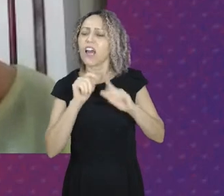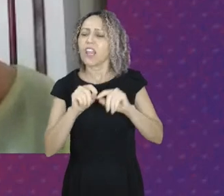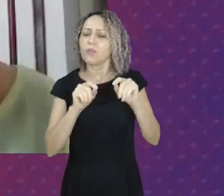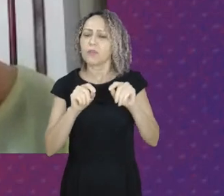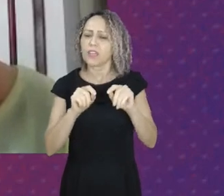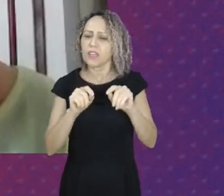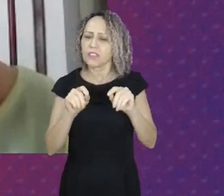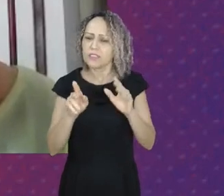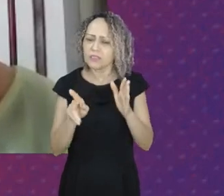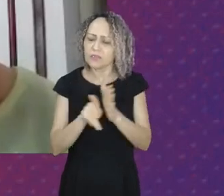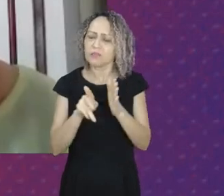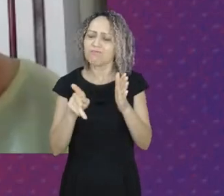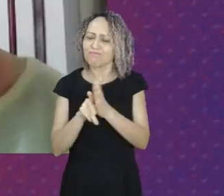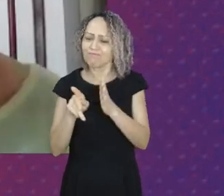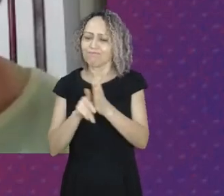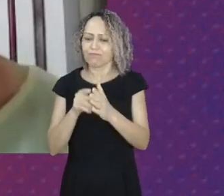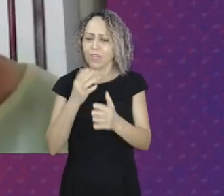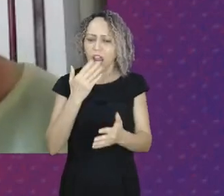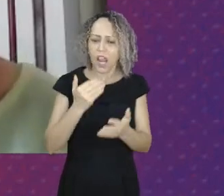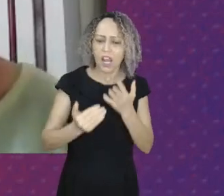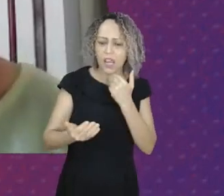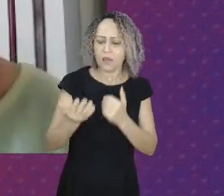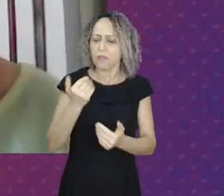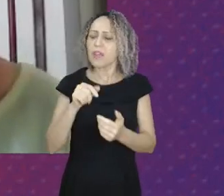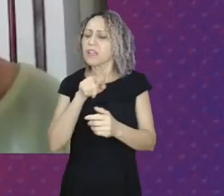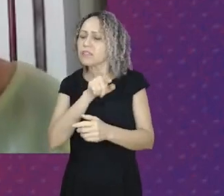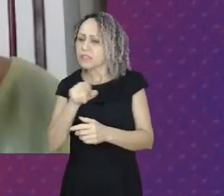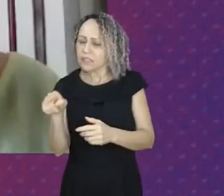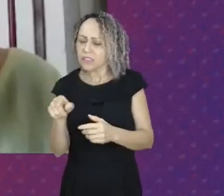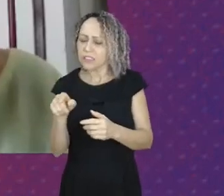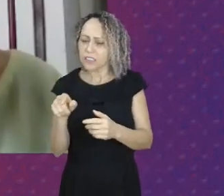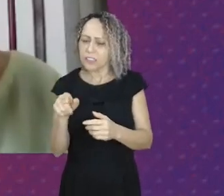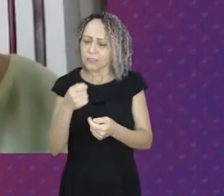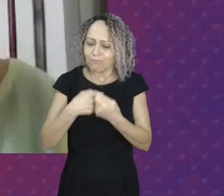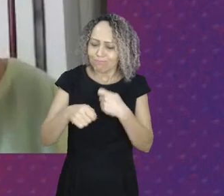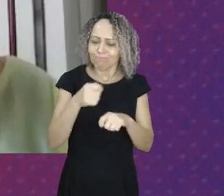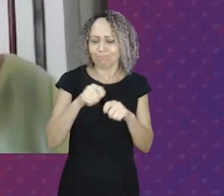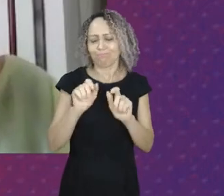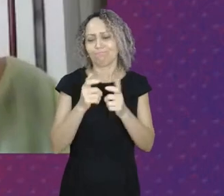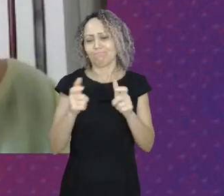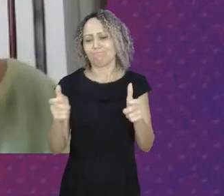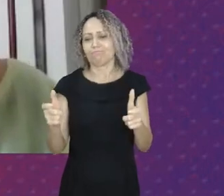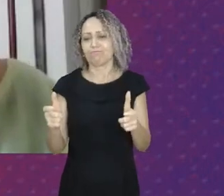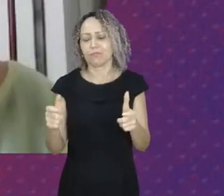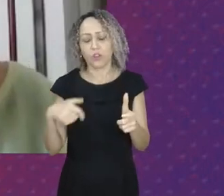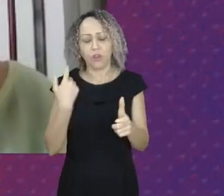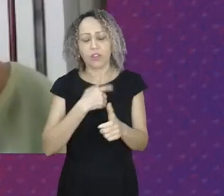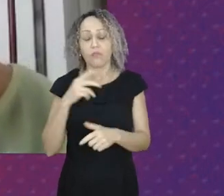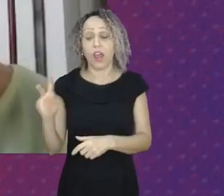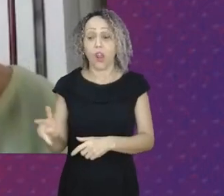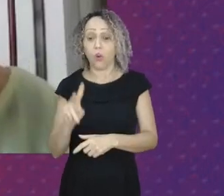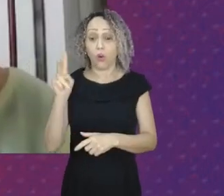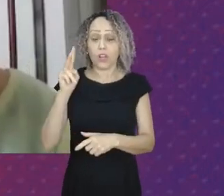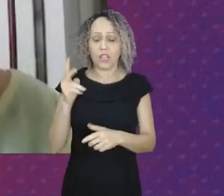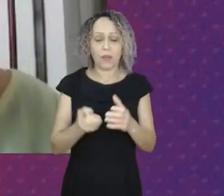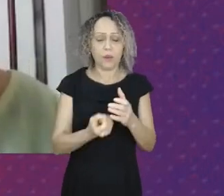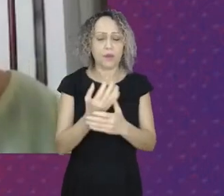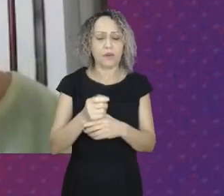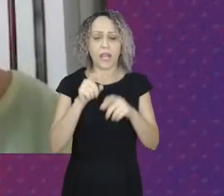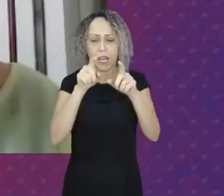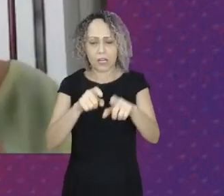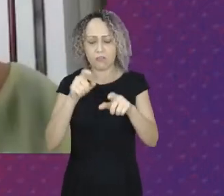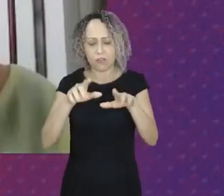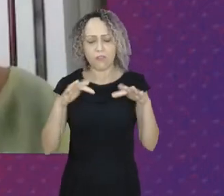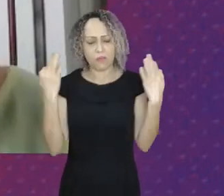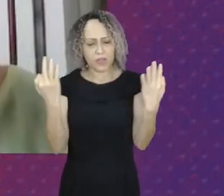movimenta as economias locais e contribui para esfriar o planeta, porque quanto mais nós valorizarmos a produção da agricultura